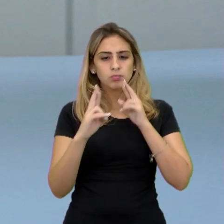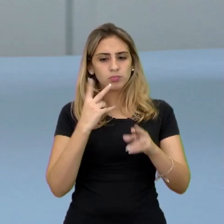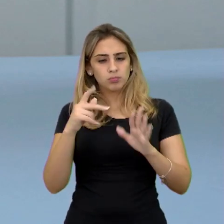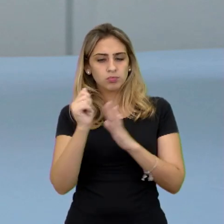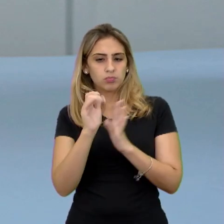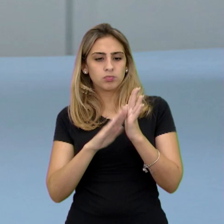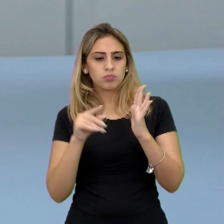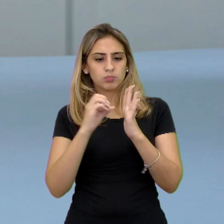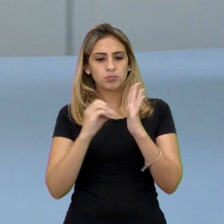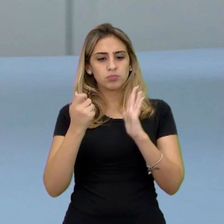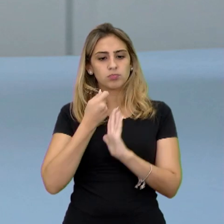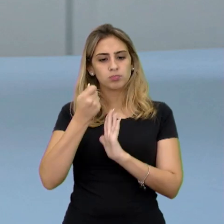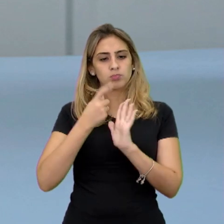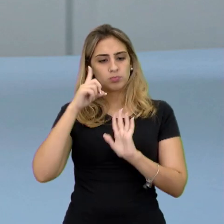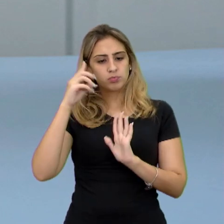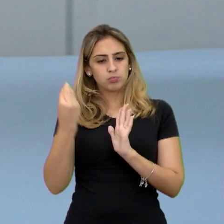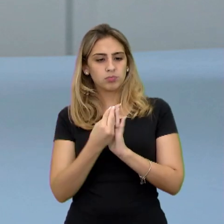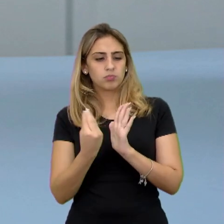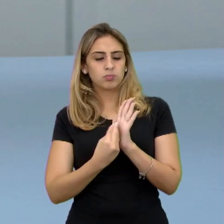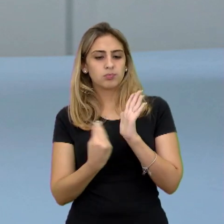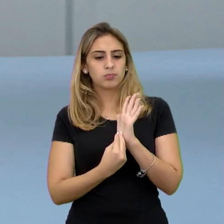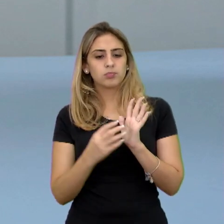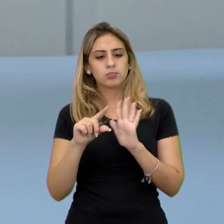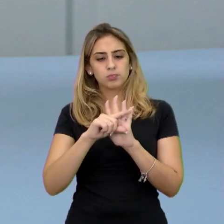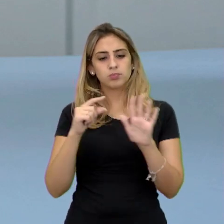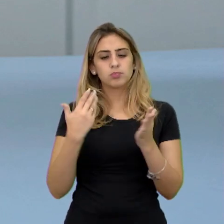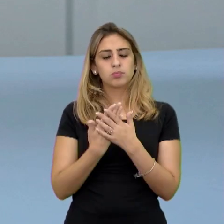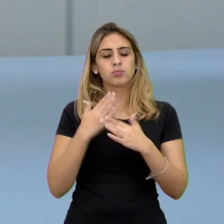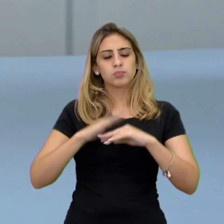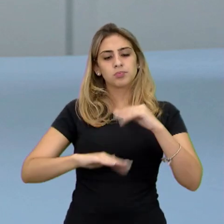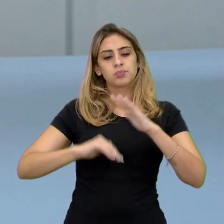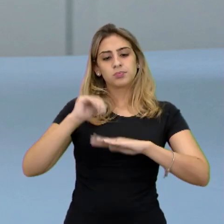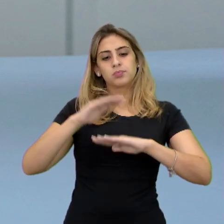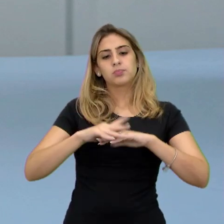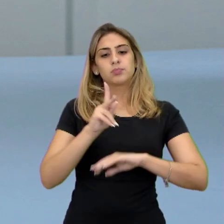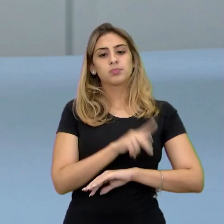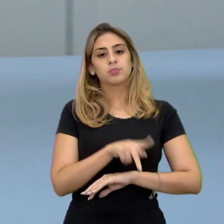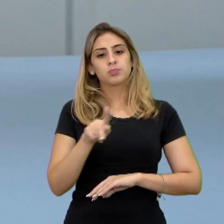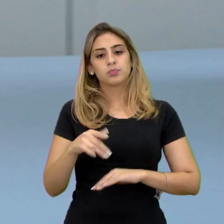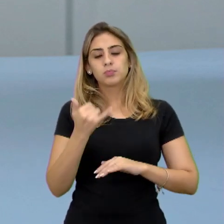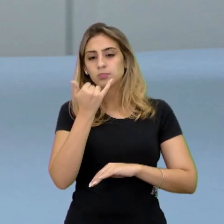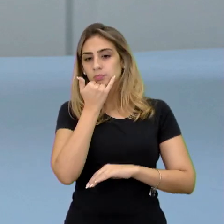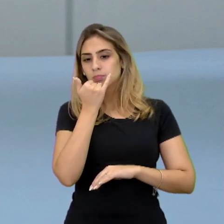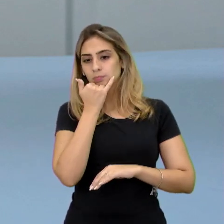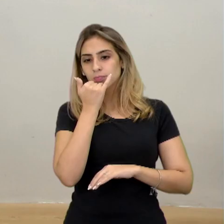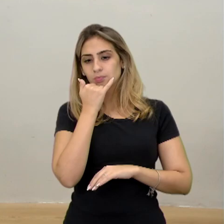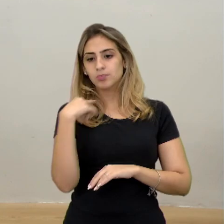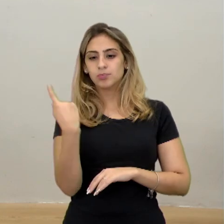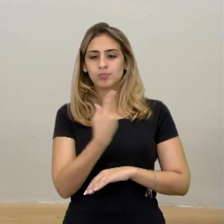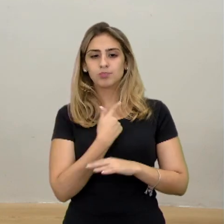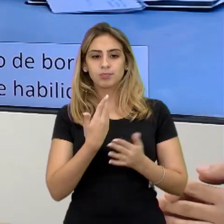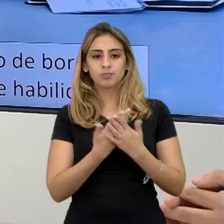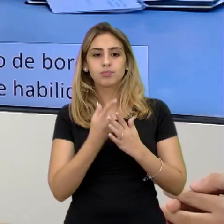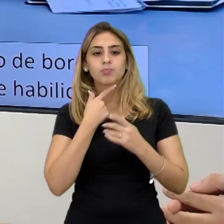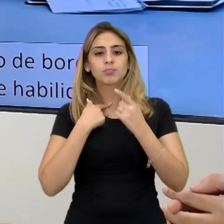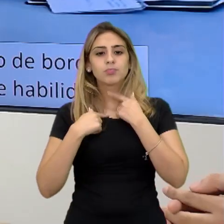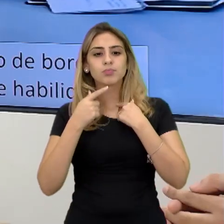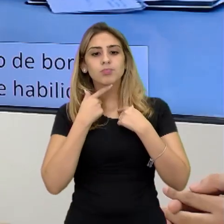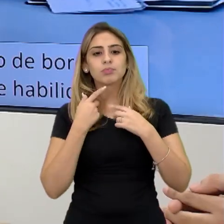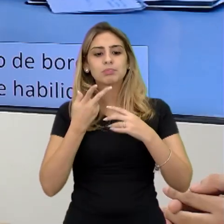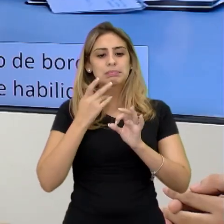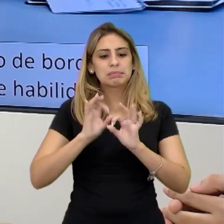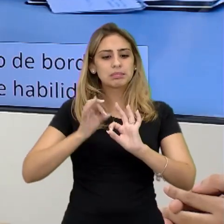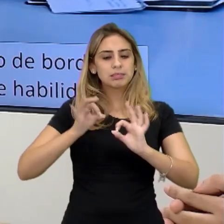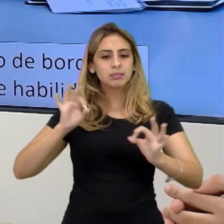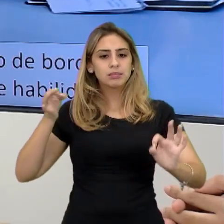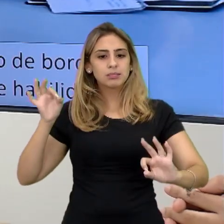Mídias. Anote no seu diário de bordo a data, o título e a aula da habilidade. Professores, desculpem, né? Porque a nossa vontade, às vezes, é de